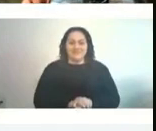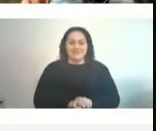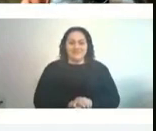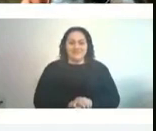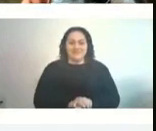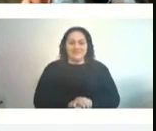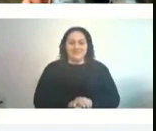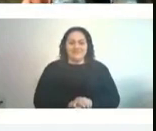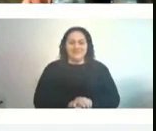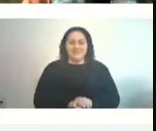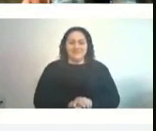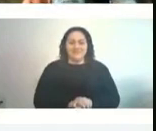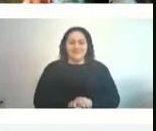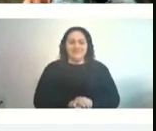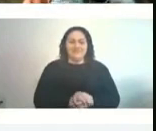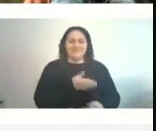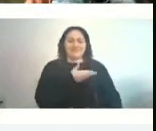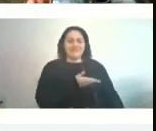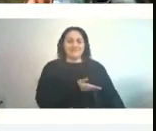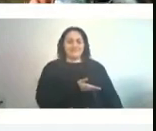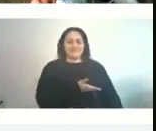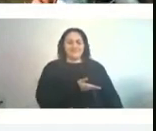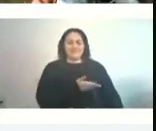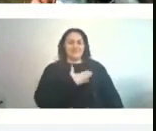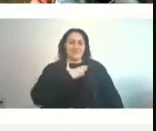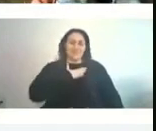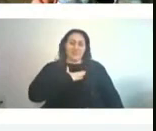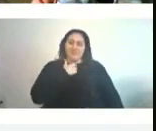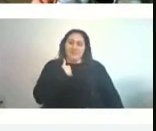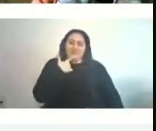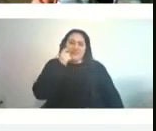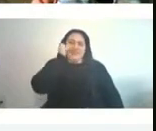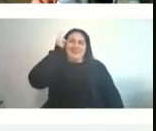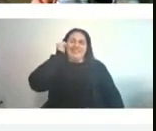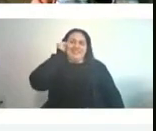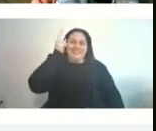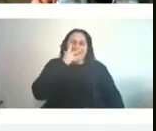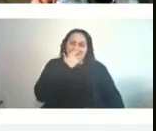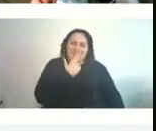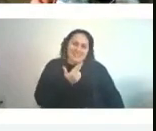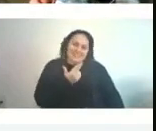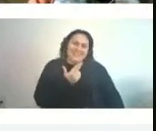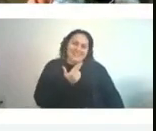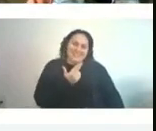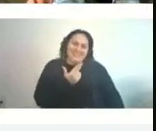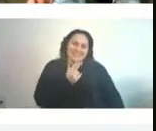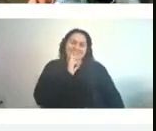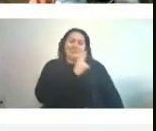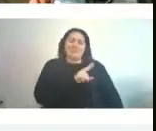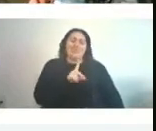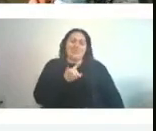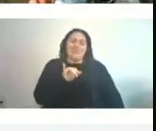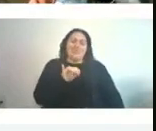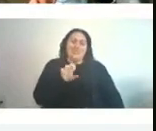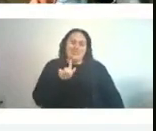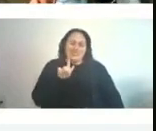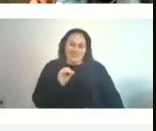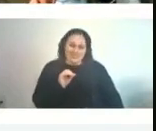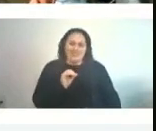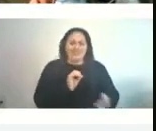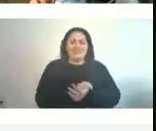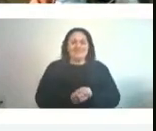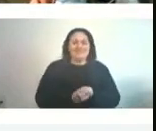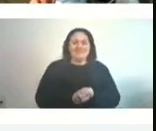Bom, na minha parte, né, não sou tão criativa assim como a resposta do Diego, né? Eu,